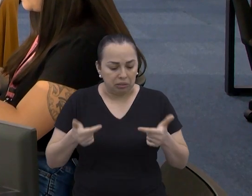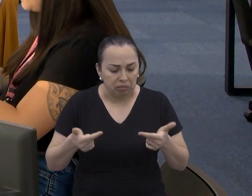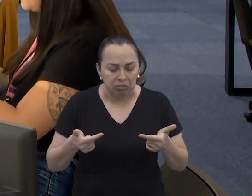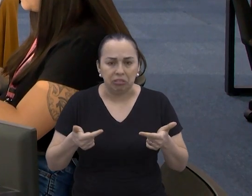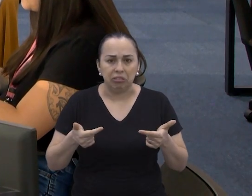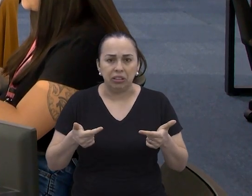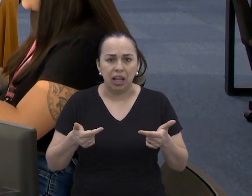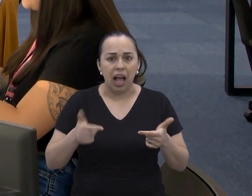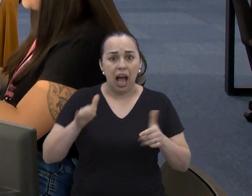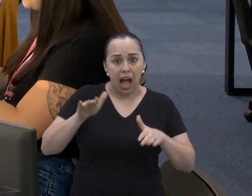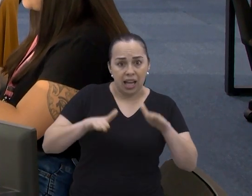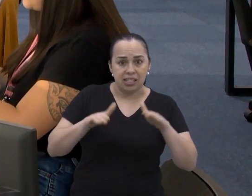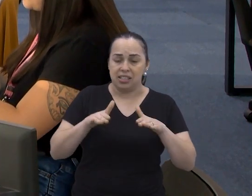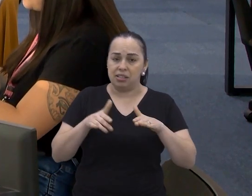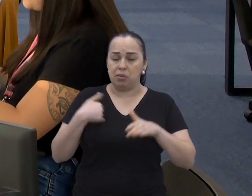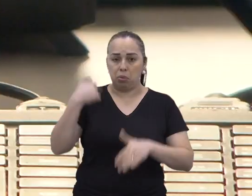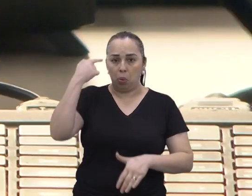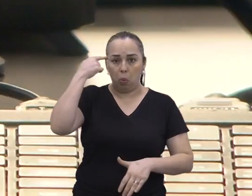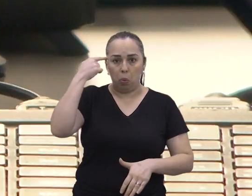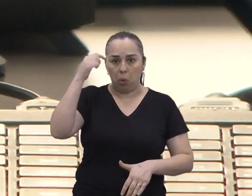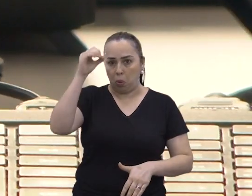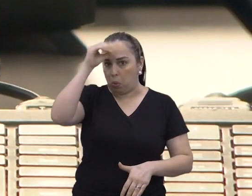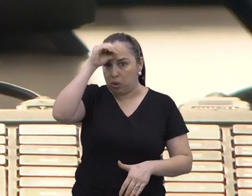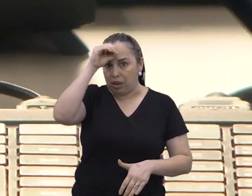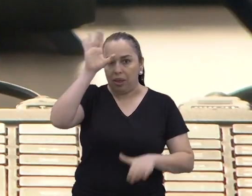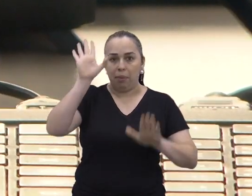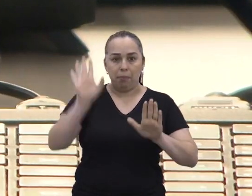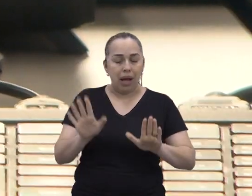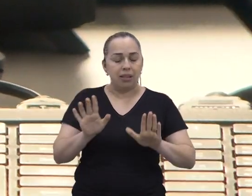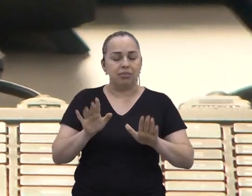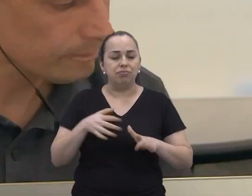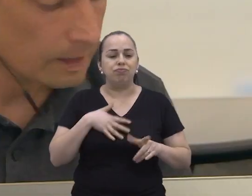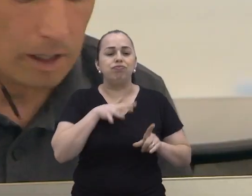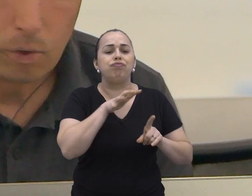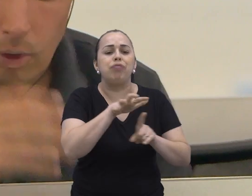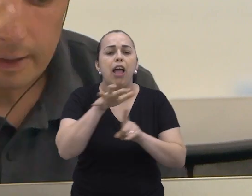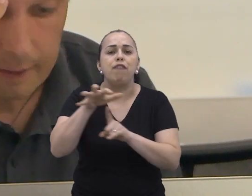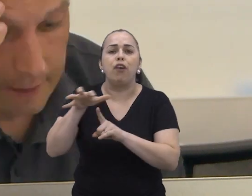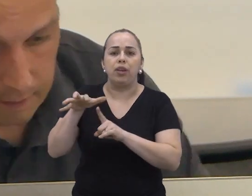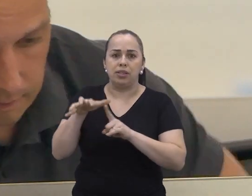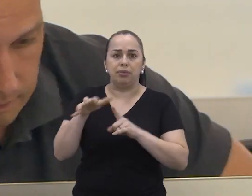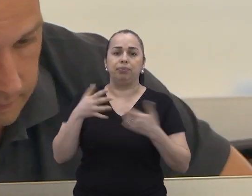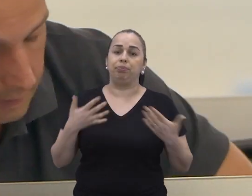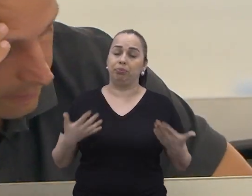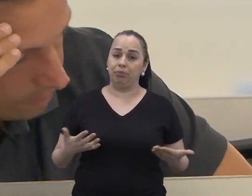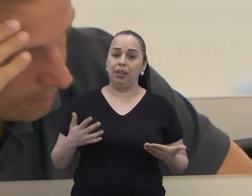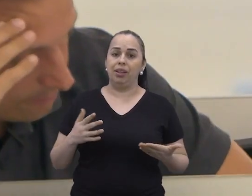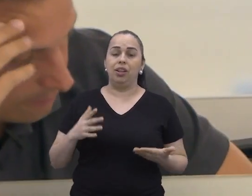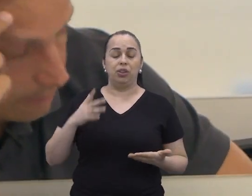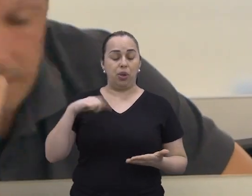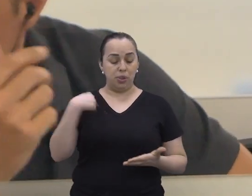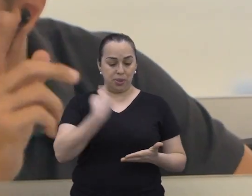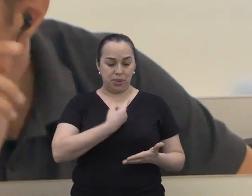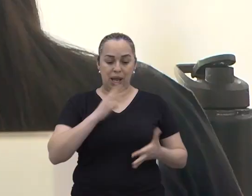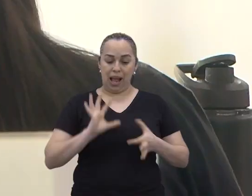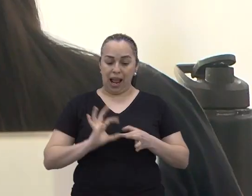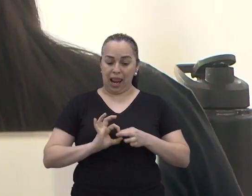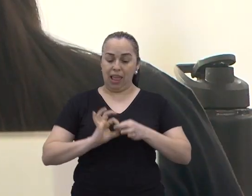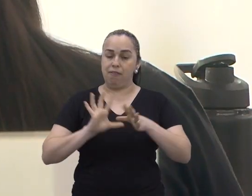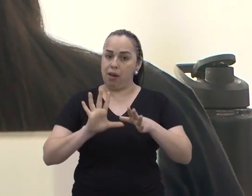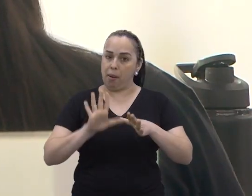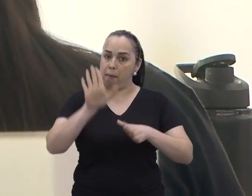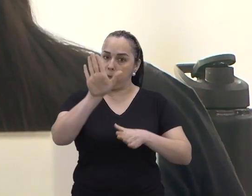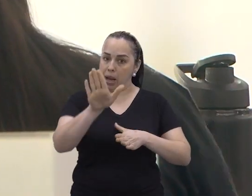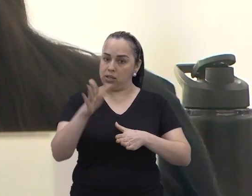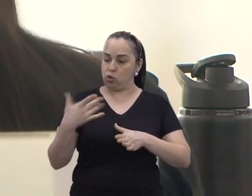saber até que ponto as nossas atitudes, mesmo que inofensivas, podem interferir no clima organizacional.